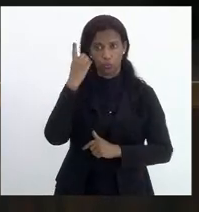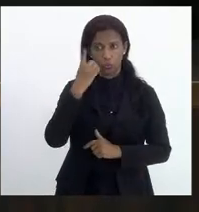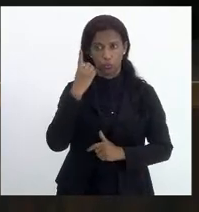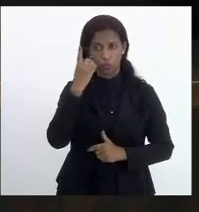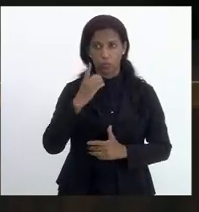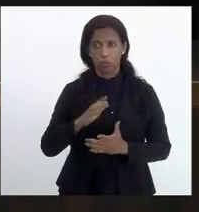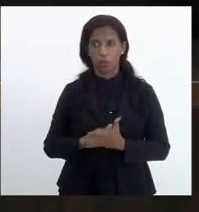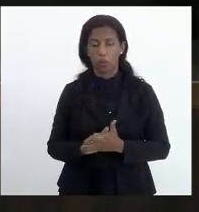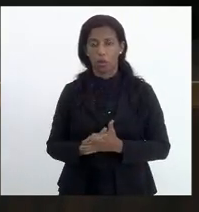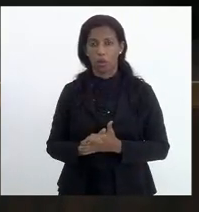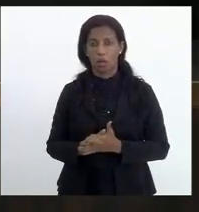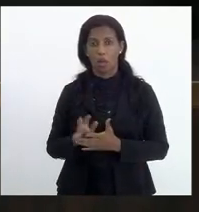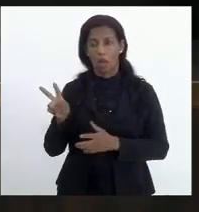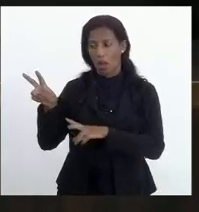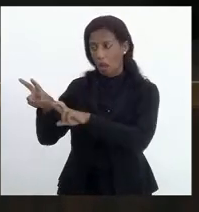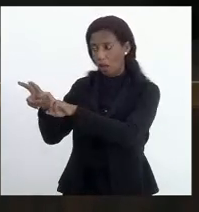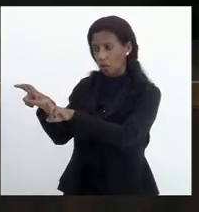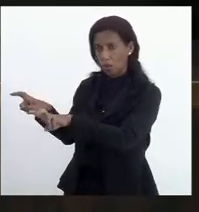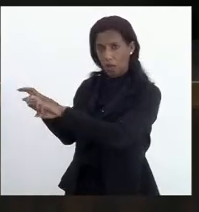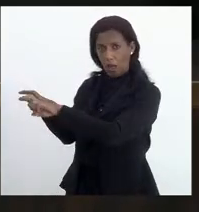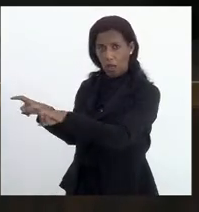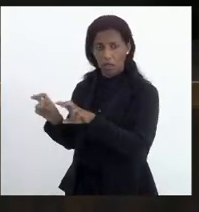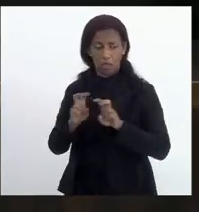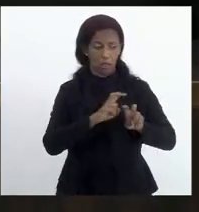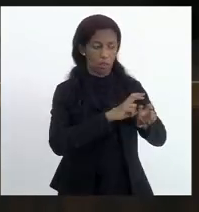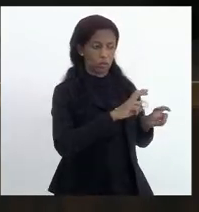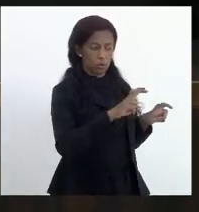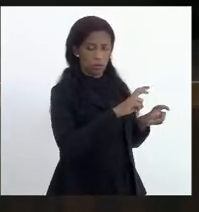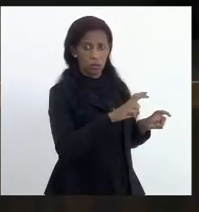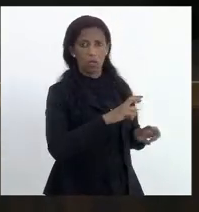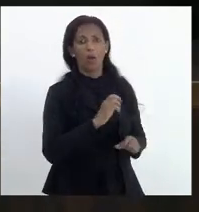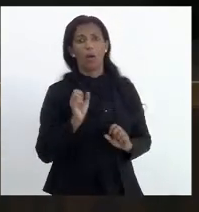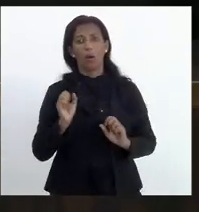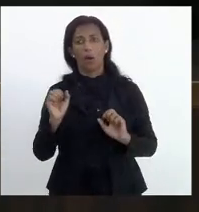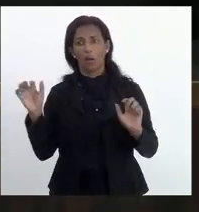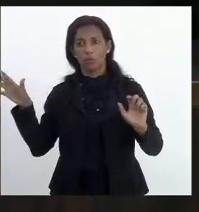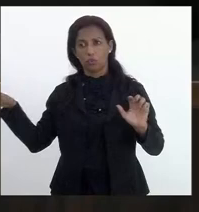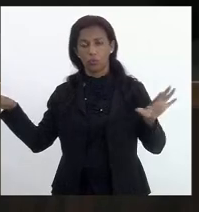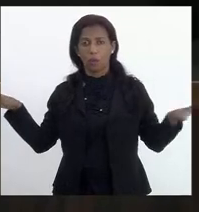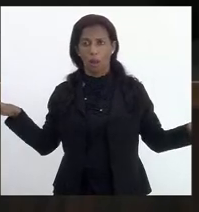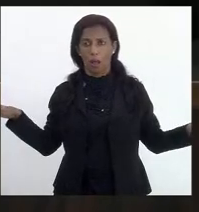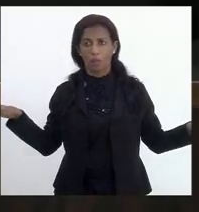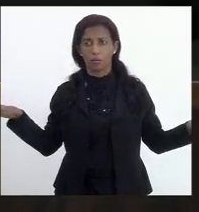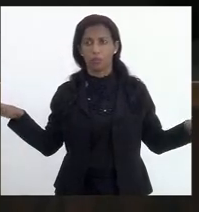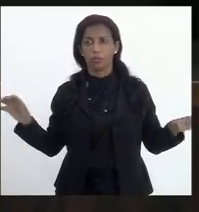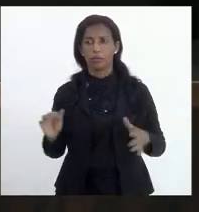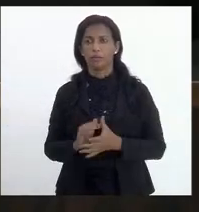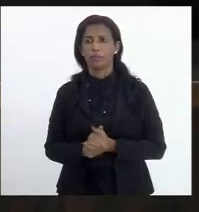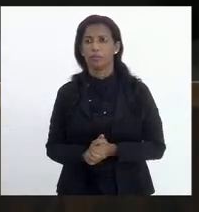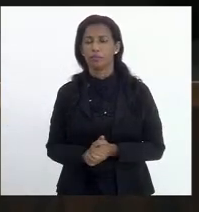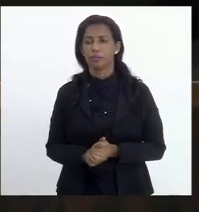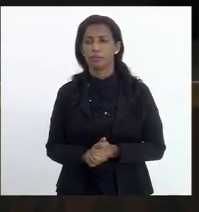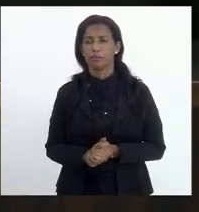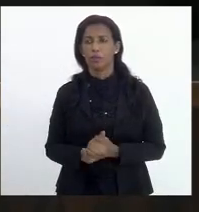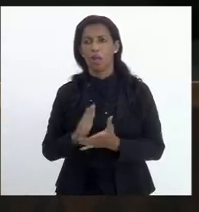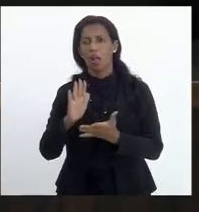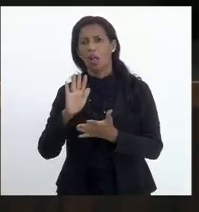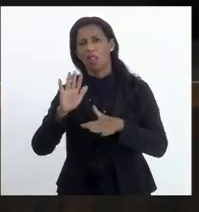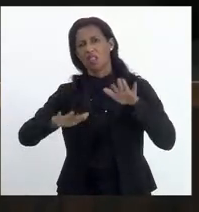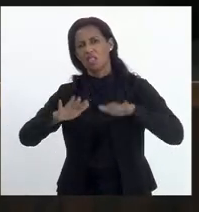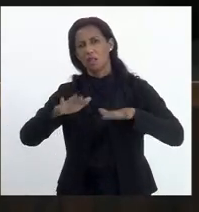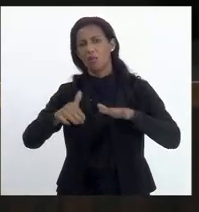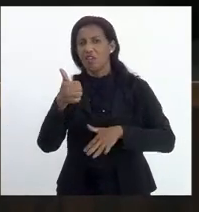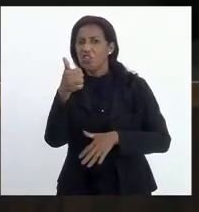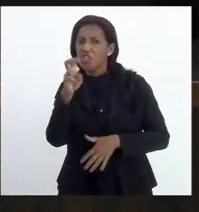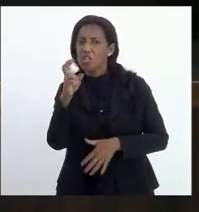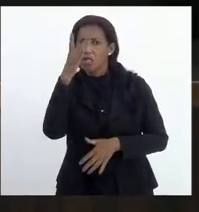ocupar que ocupem alguns lugares aqui na assistência, nas duas laterais, talvez umas 15 pessoas de